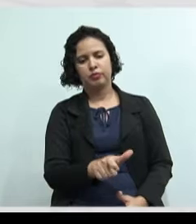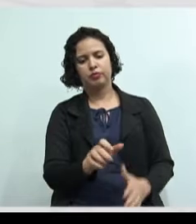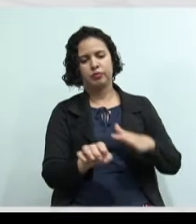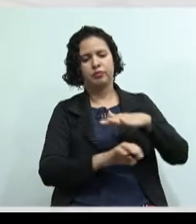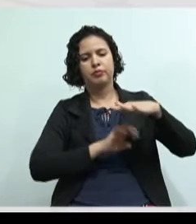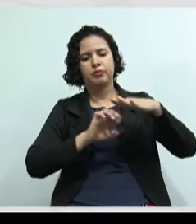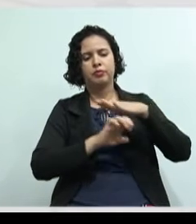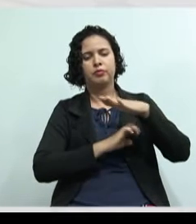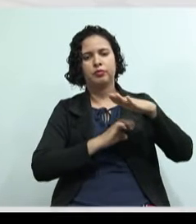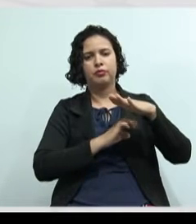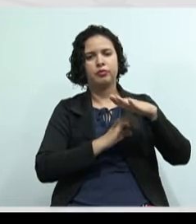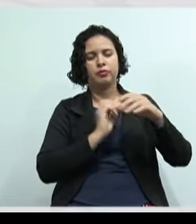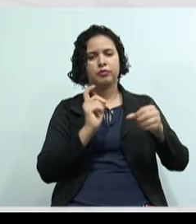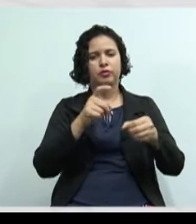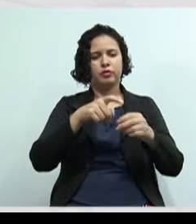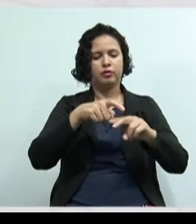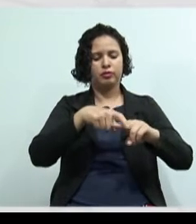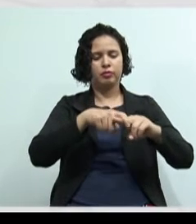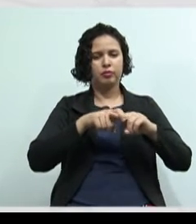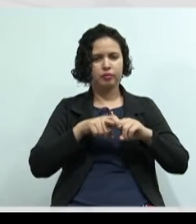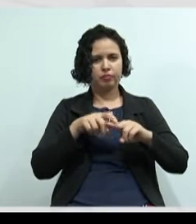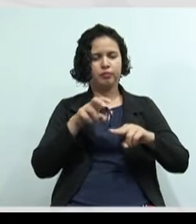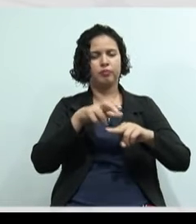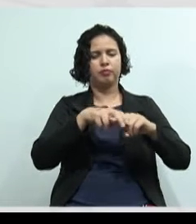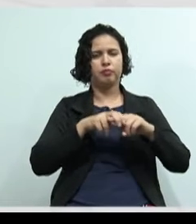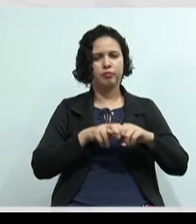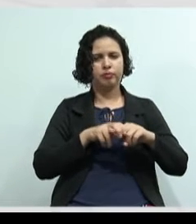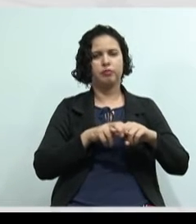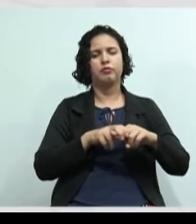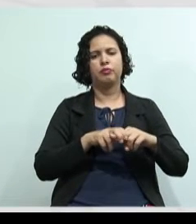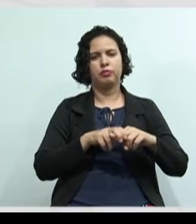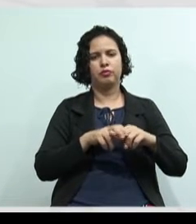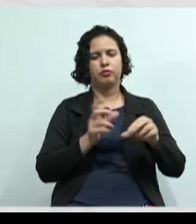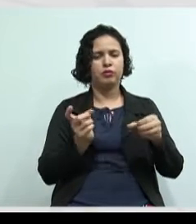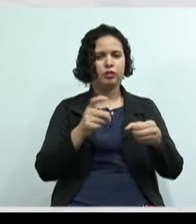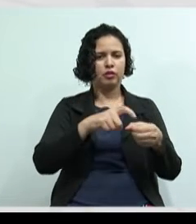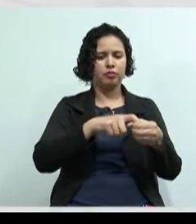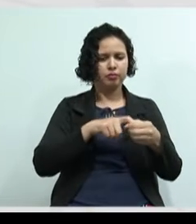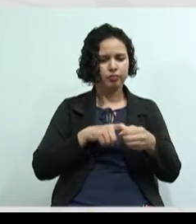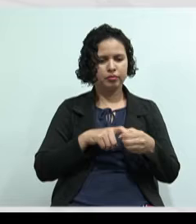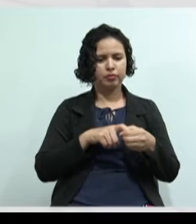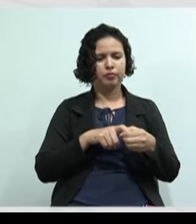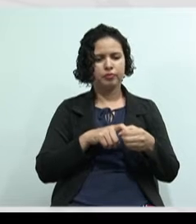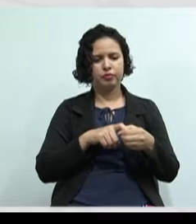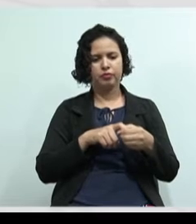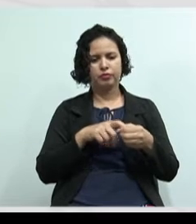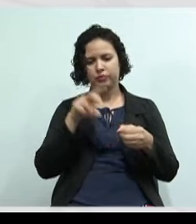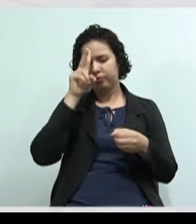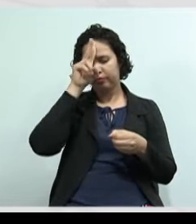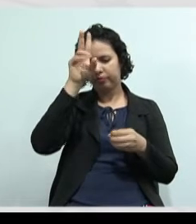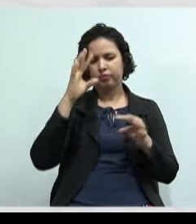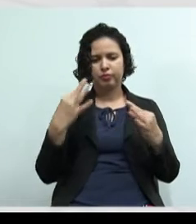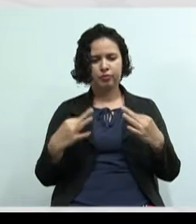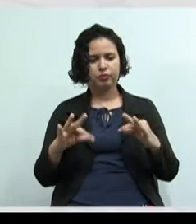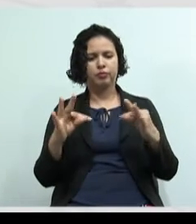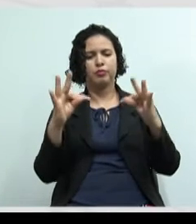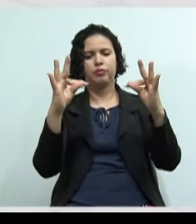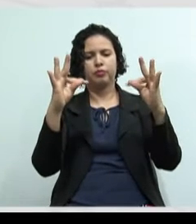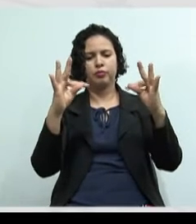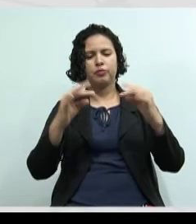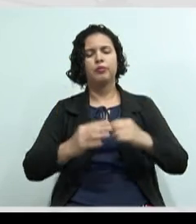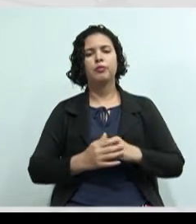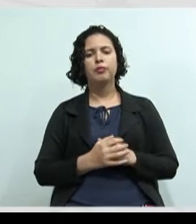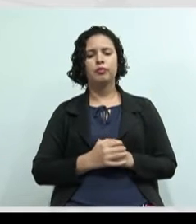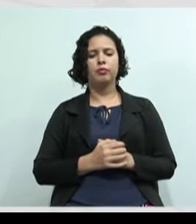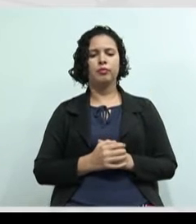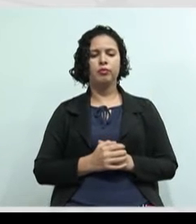boas parcerias, não é verdade? Ó, forte tecnologia, inovação, tá bom? Oportunidades, vamos para os fracos, antes